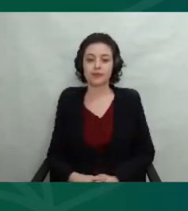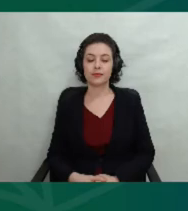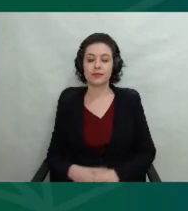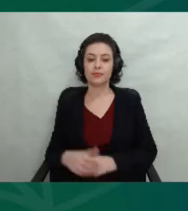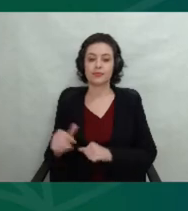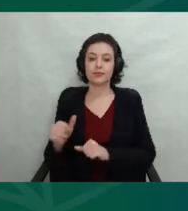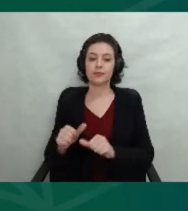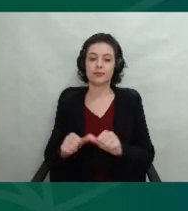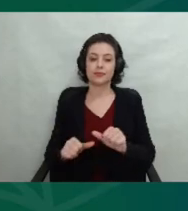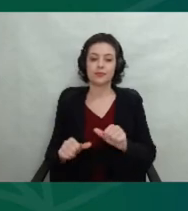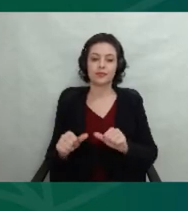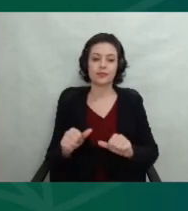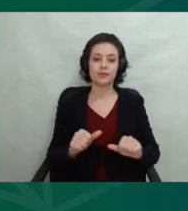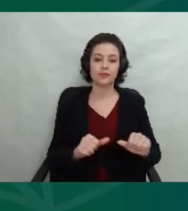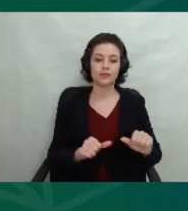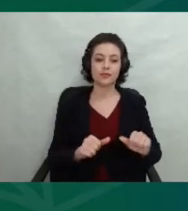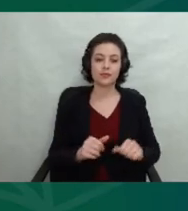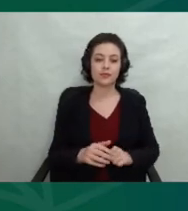gênica. Próximo.